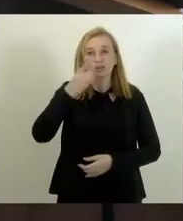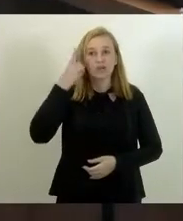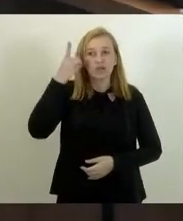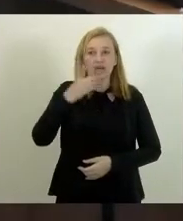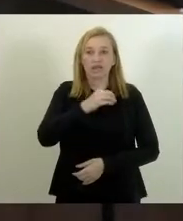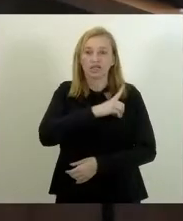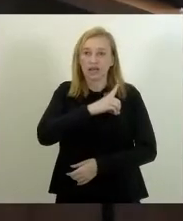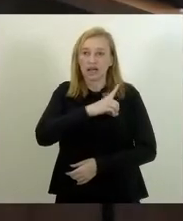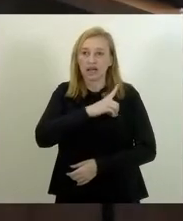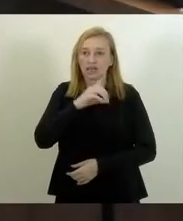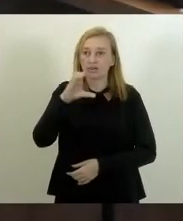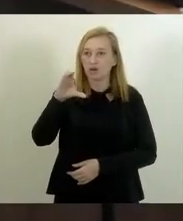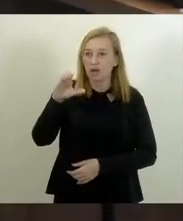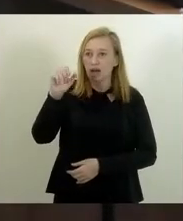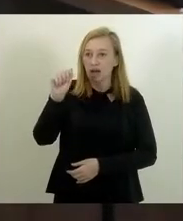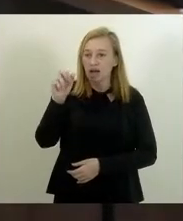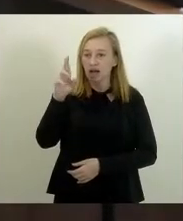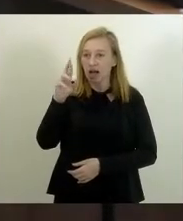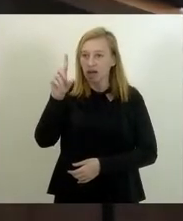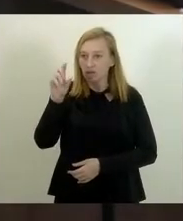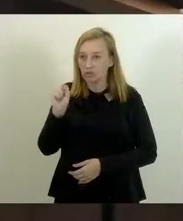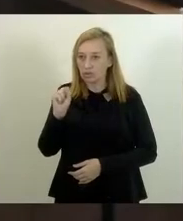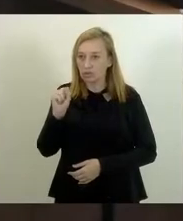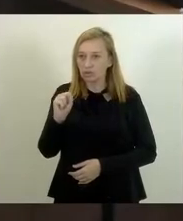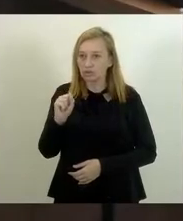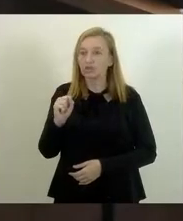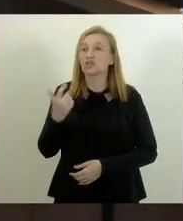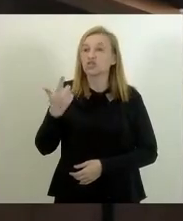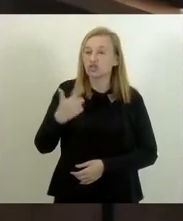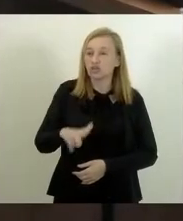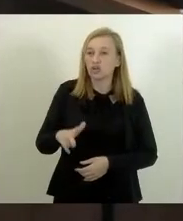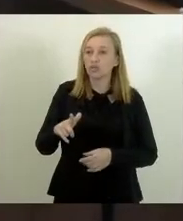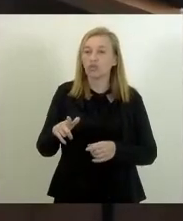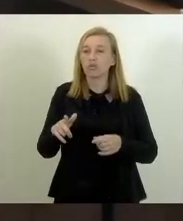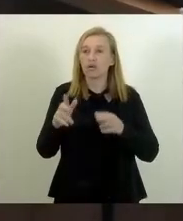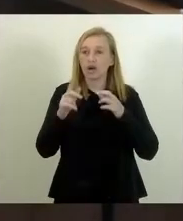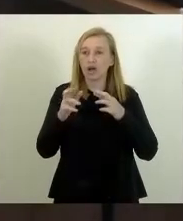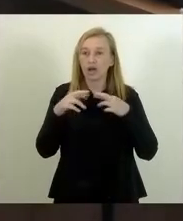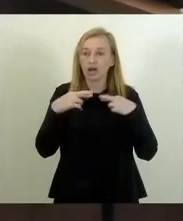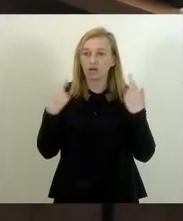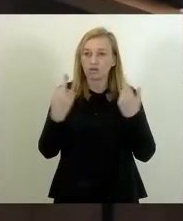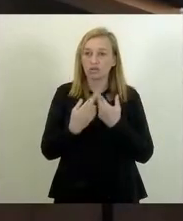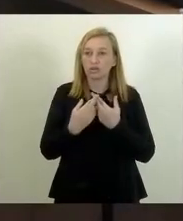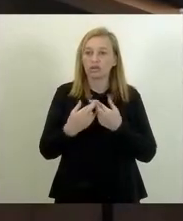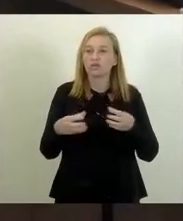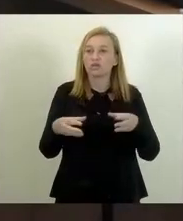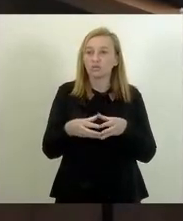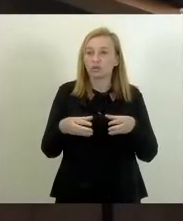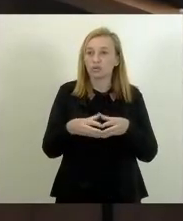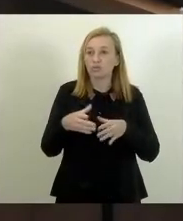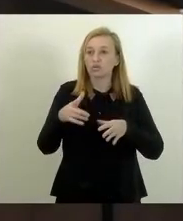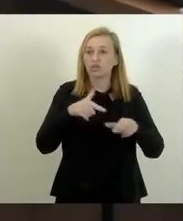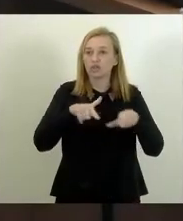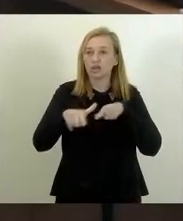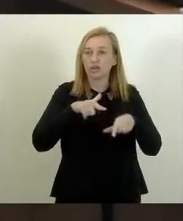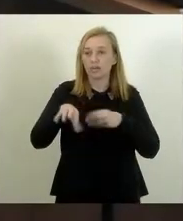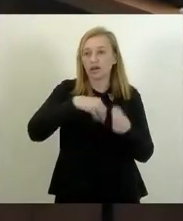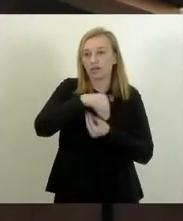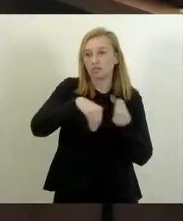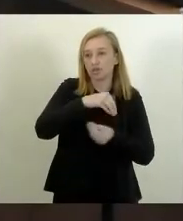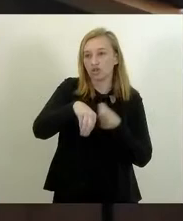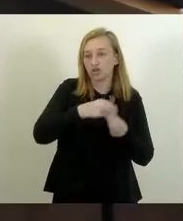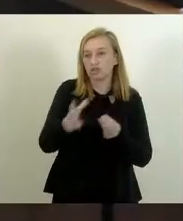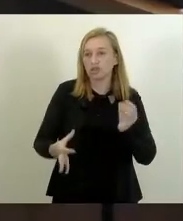delegado Carlos Augusto, fizemos mais uma sessão do nosso grupo de trabalho misto entre a Comissão de Segurança